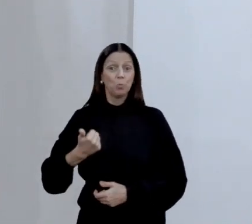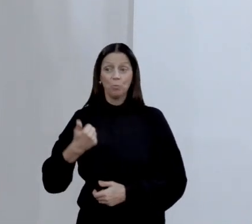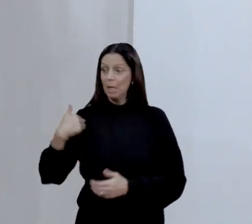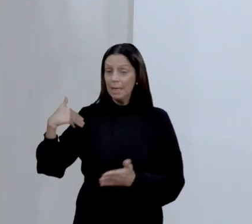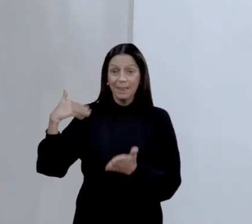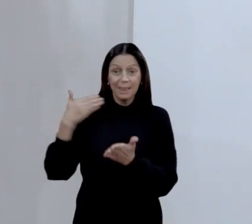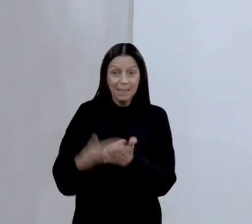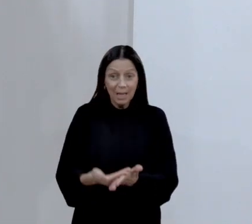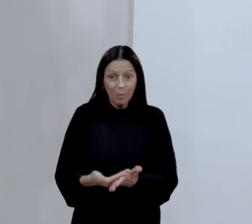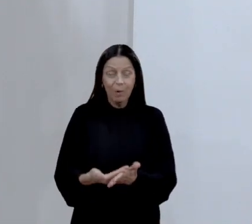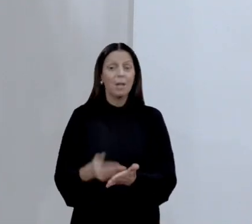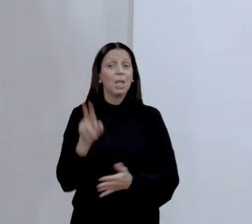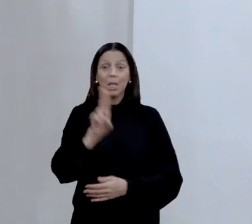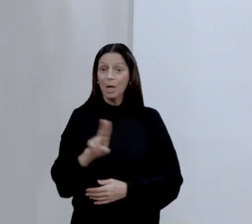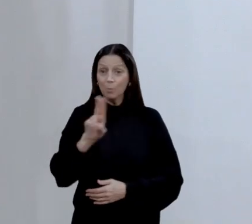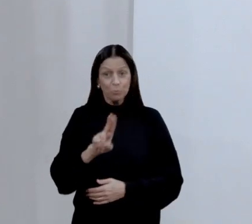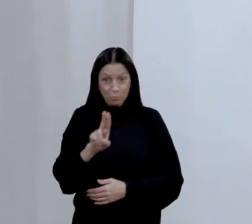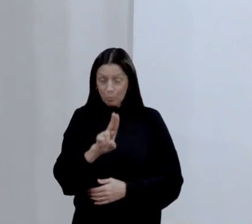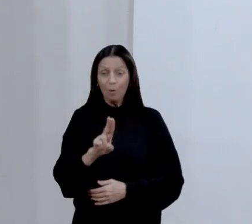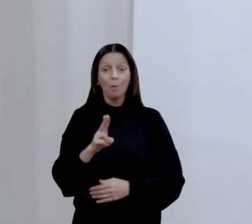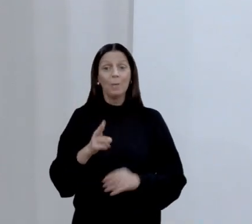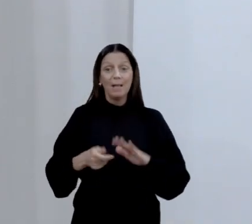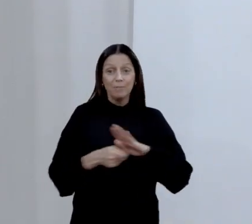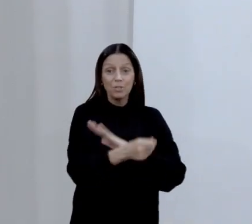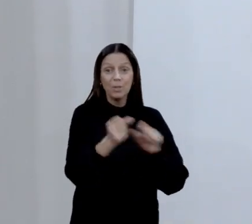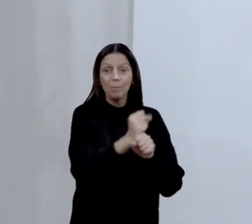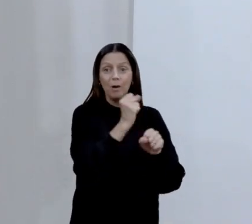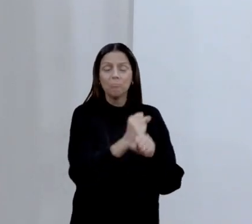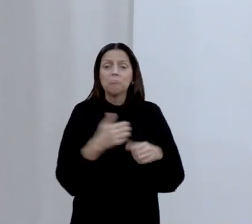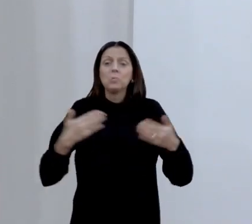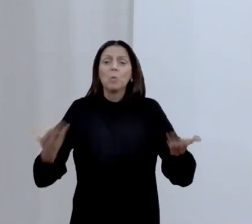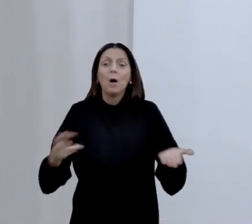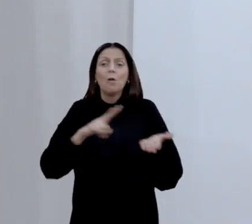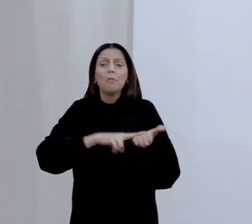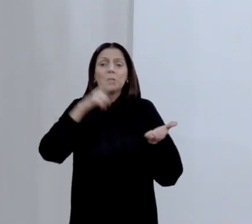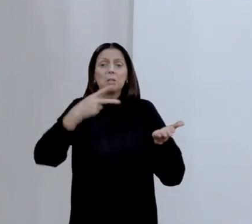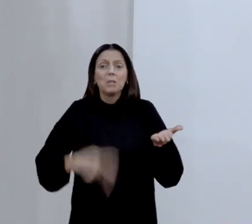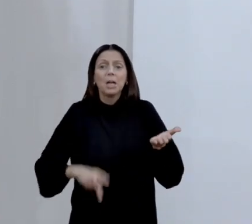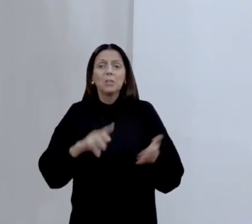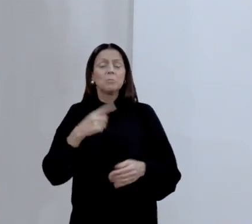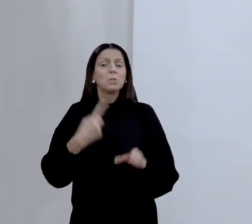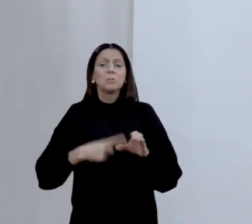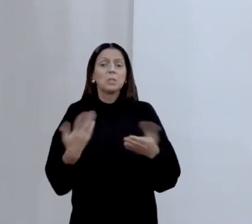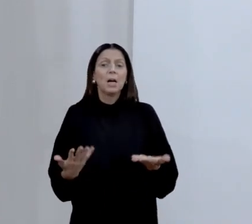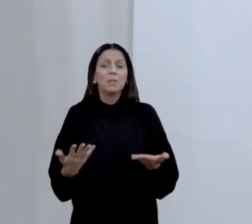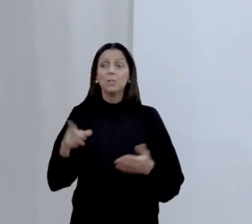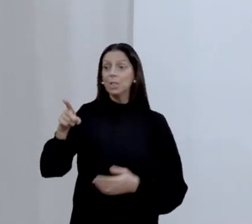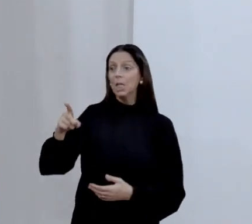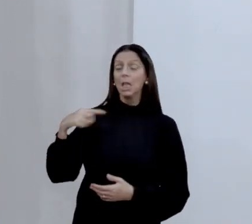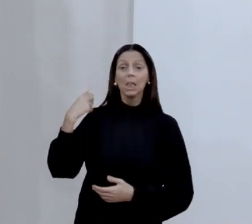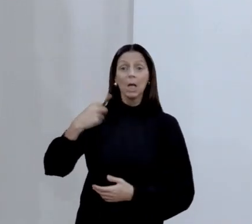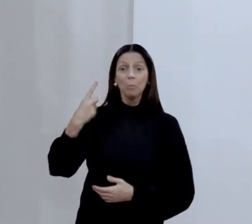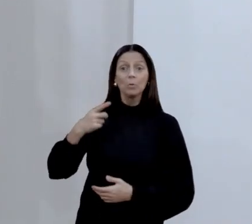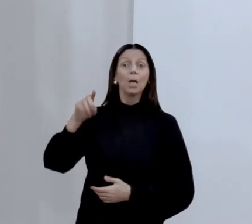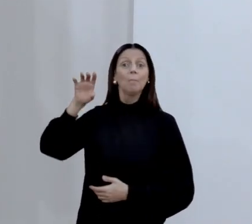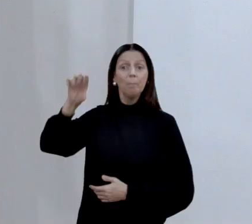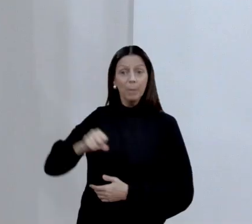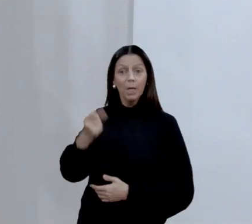não foi executada? Qual é a vantagem para a cidade, aliás, primeiramente, mas para o deputado que deposita aqui na nossa